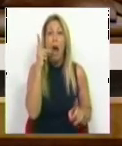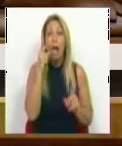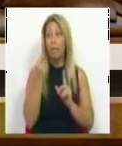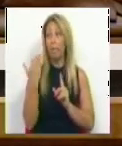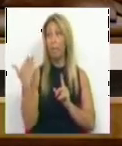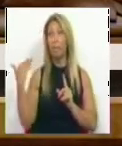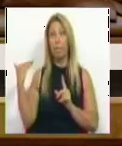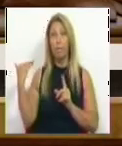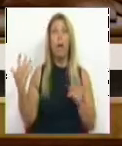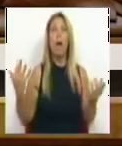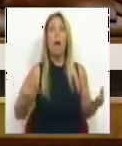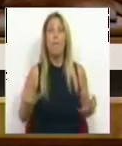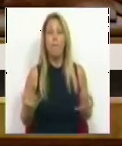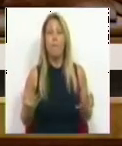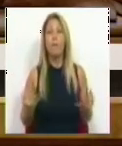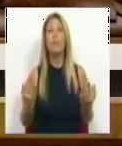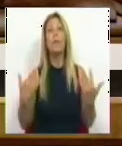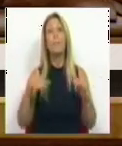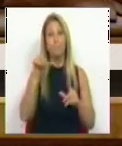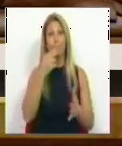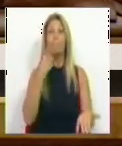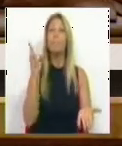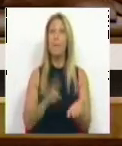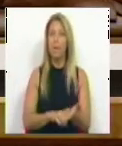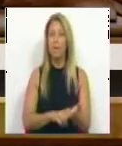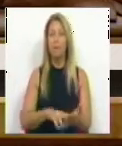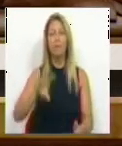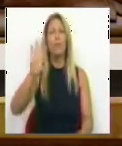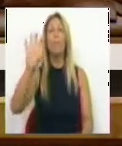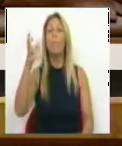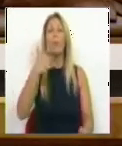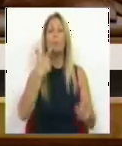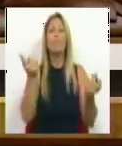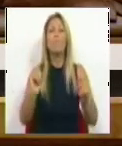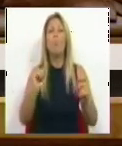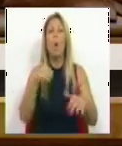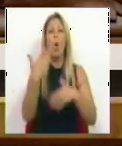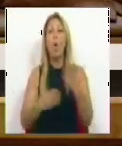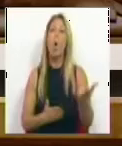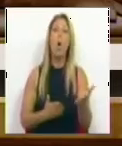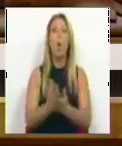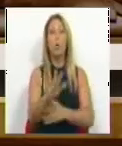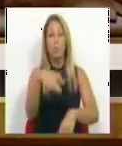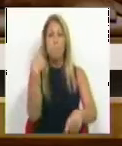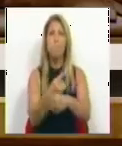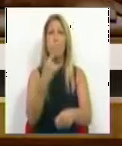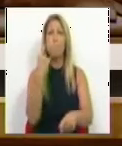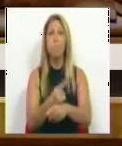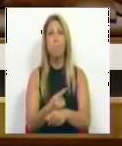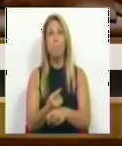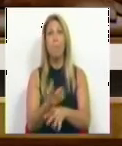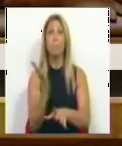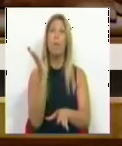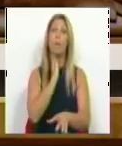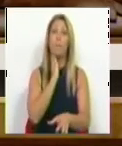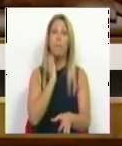recentes. Mas também é verdade que o país não pode estar continuadamente a saque, continuadamente